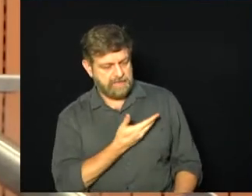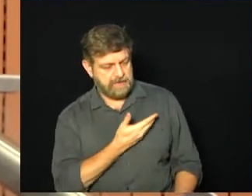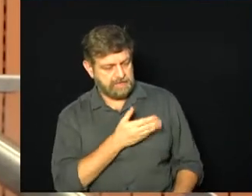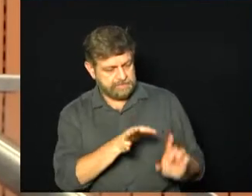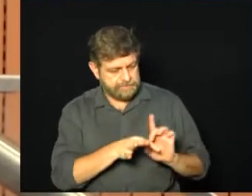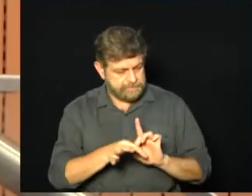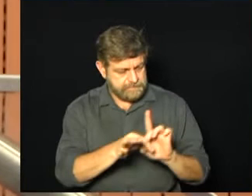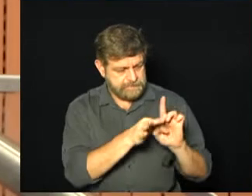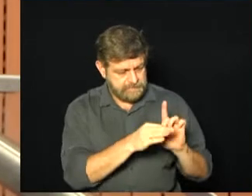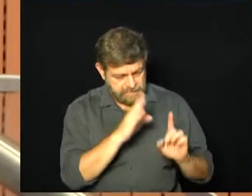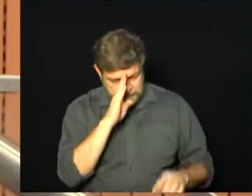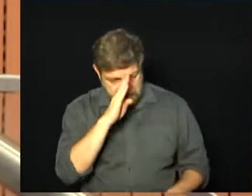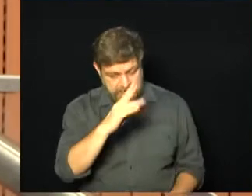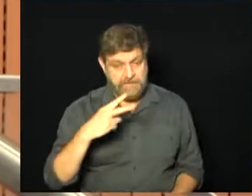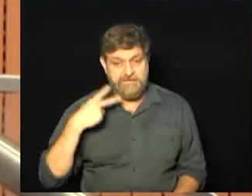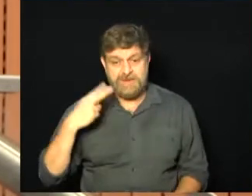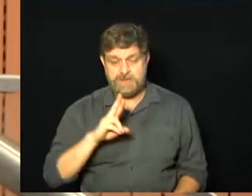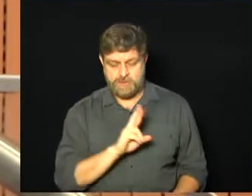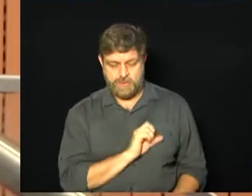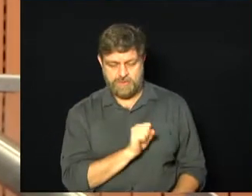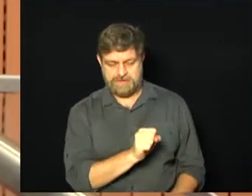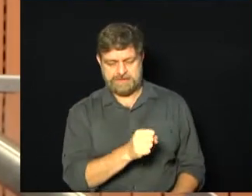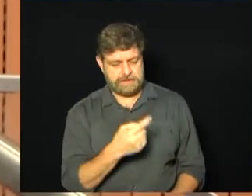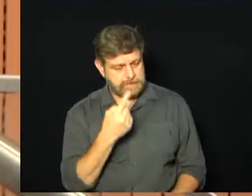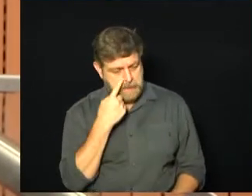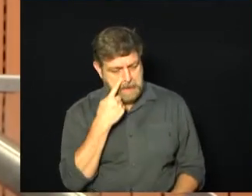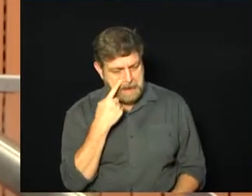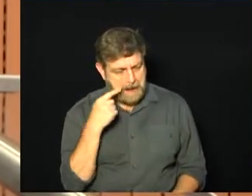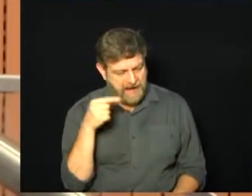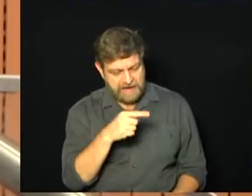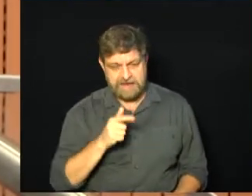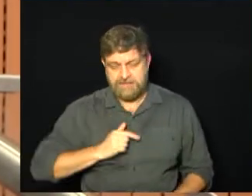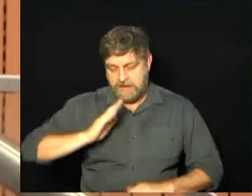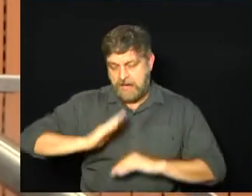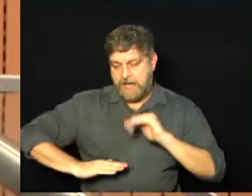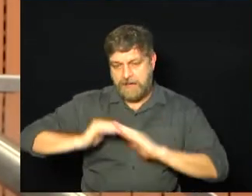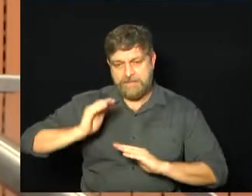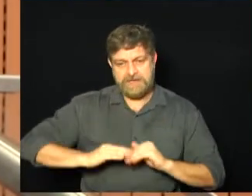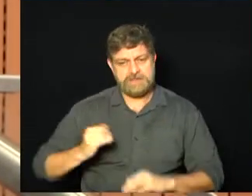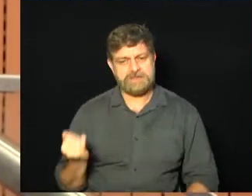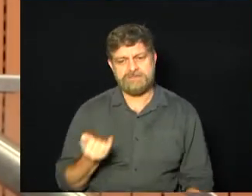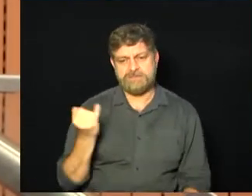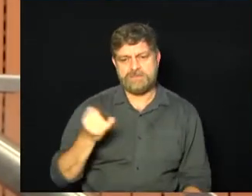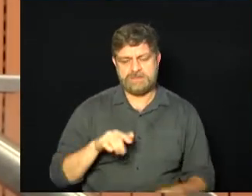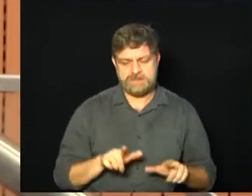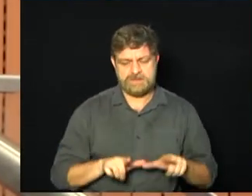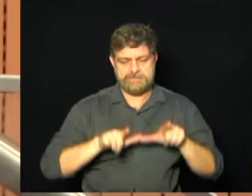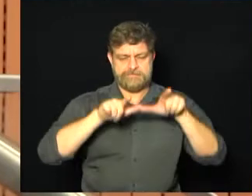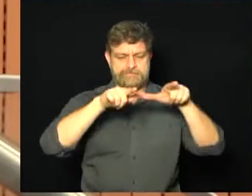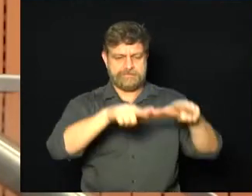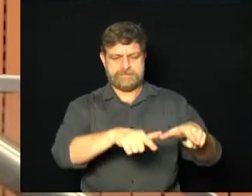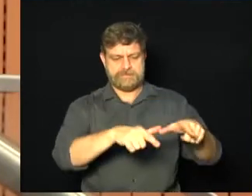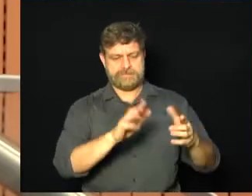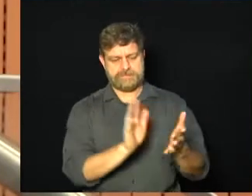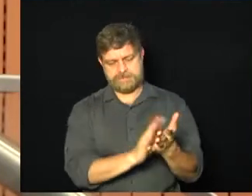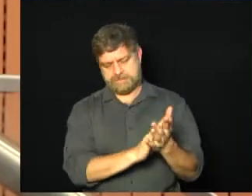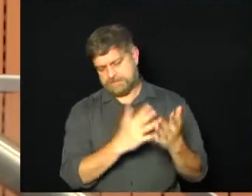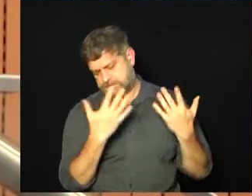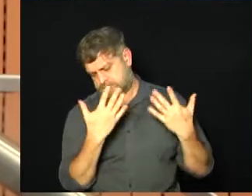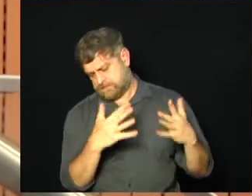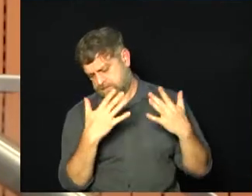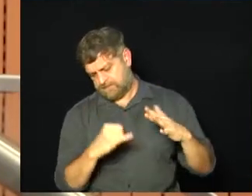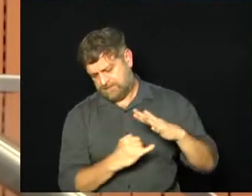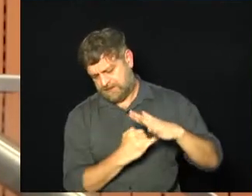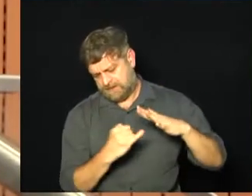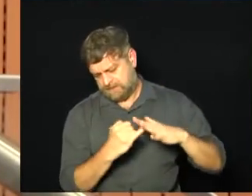inclusive do Rossini, que aqui a gente vê que teve a iniciativa de fazer algo importantíssimo, que é homenagear uma entidade que faz